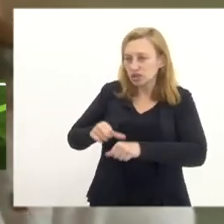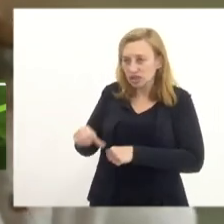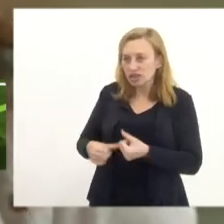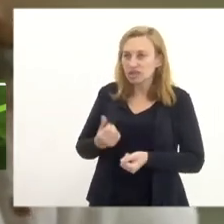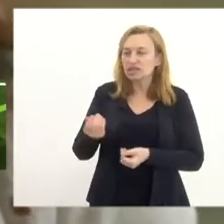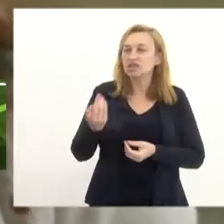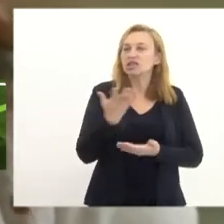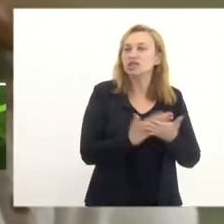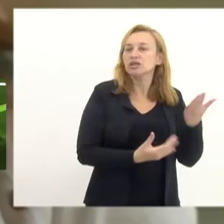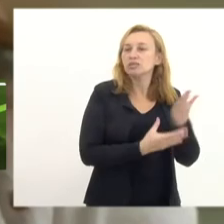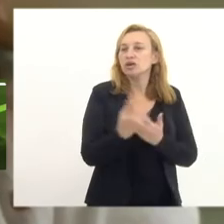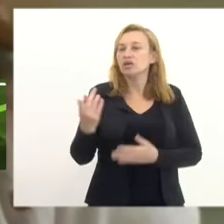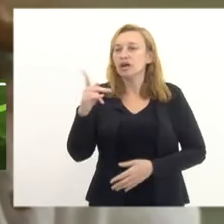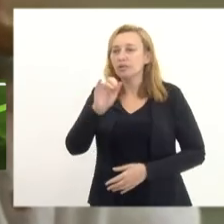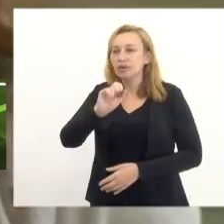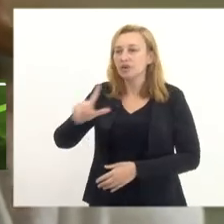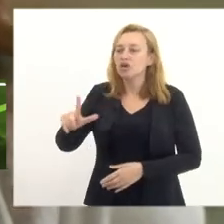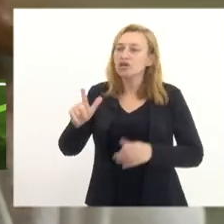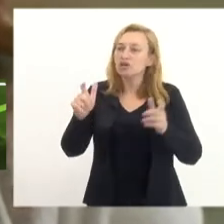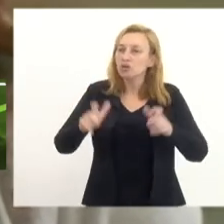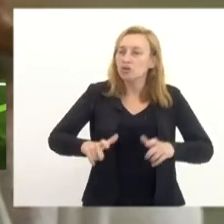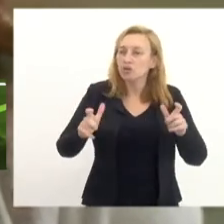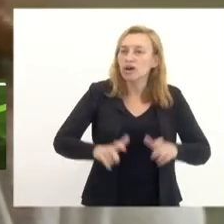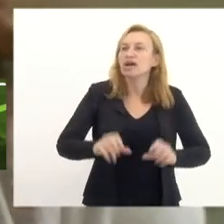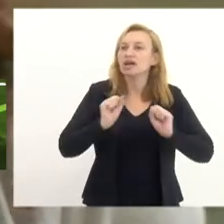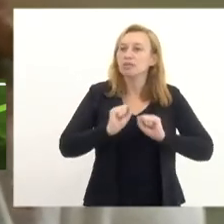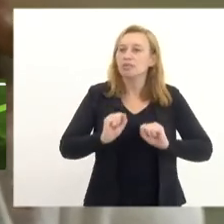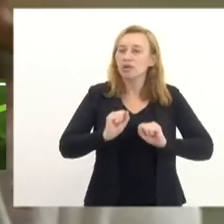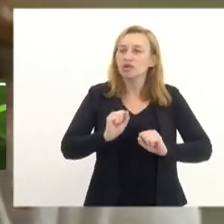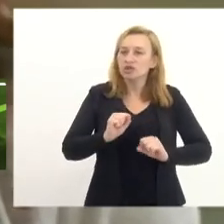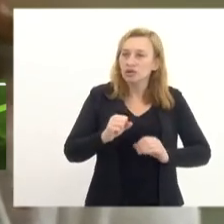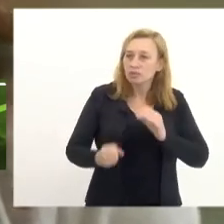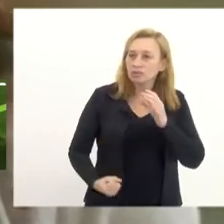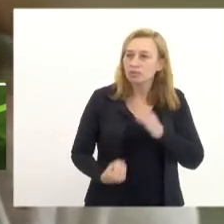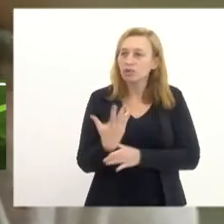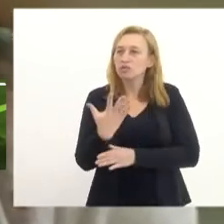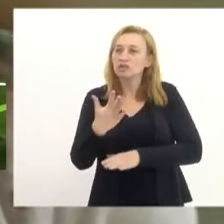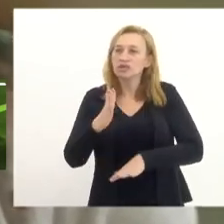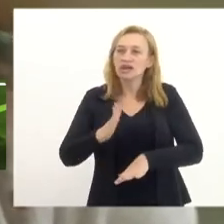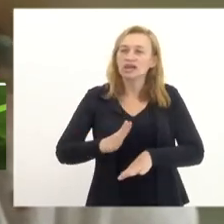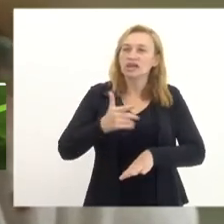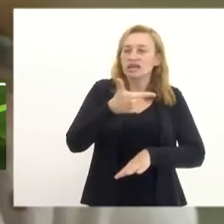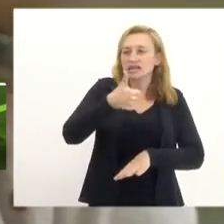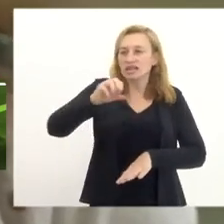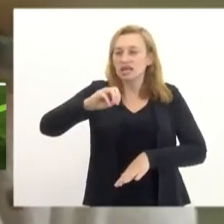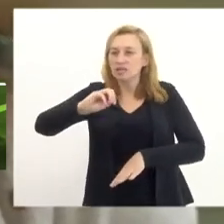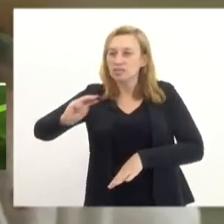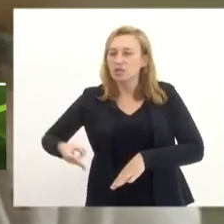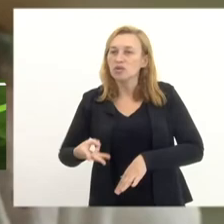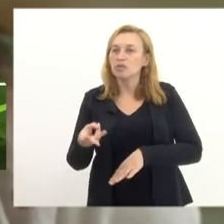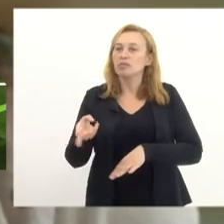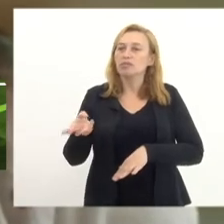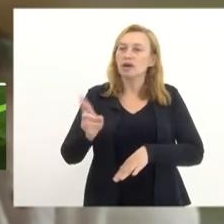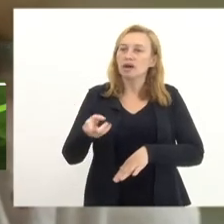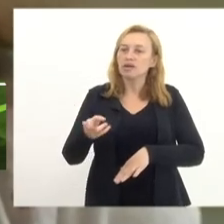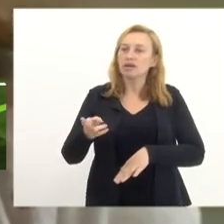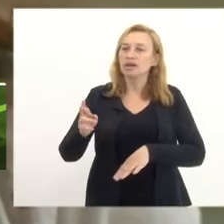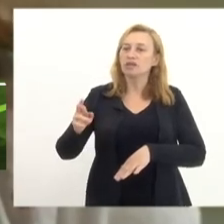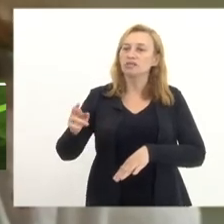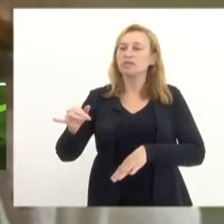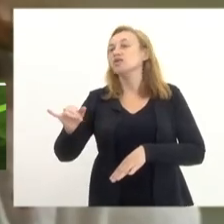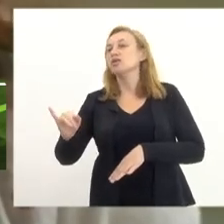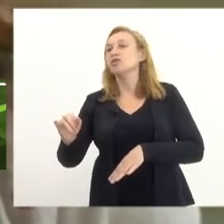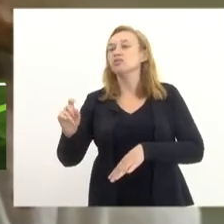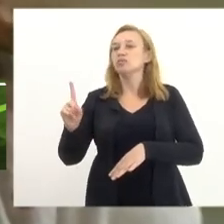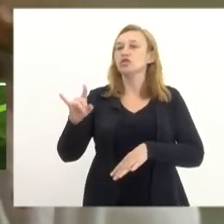da Equinor e virou um campo que pode chegar a produzir aí seus 100 mil barris de petróleo por dia, e nós temos que